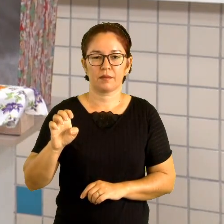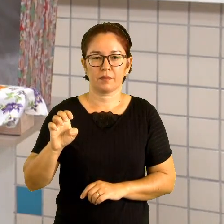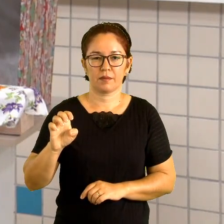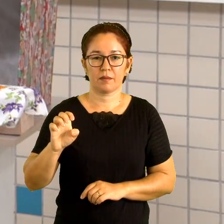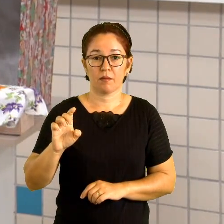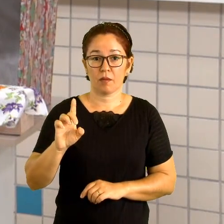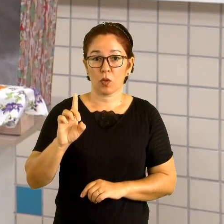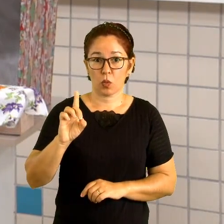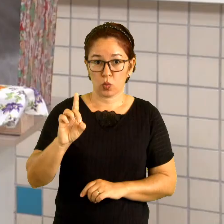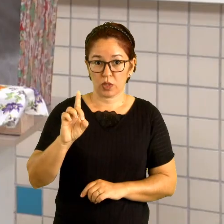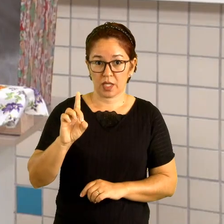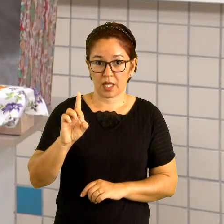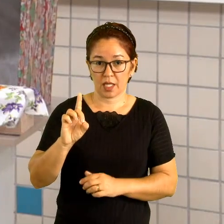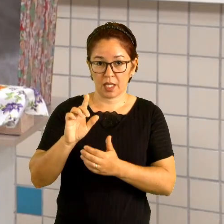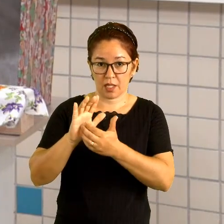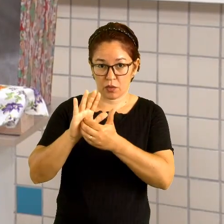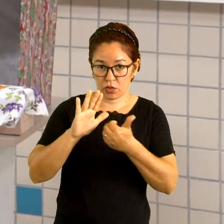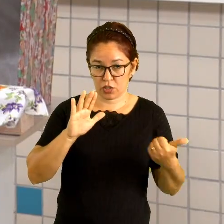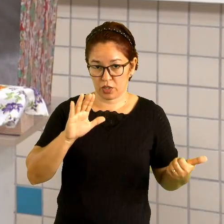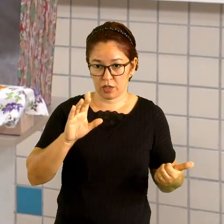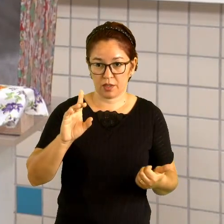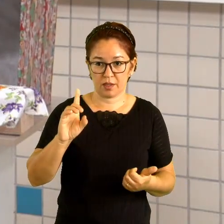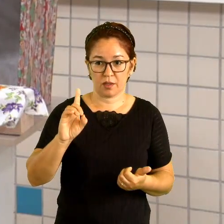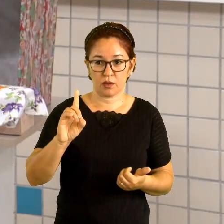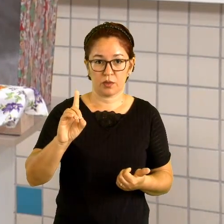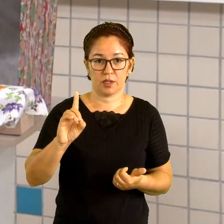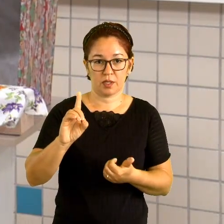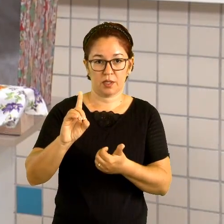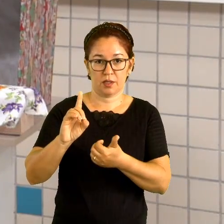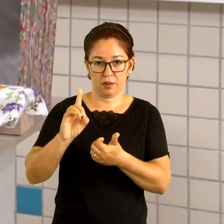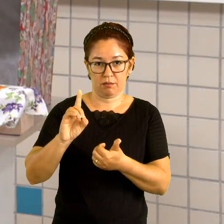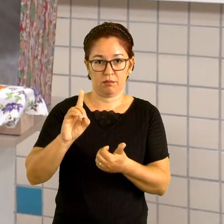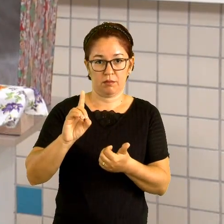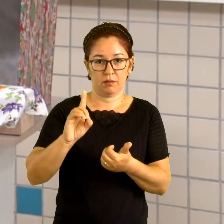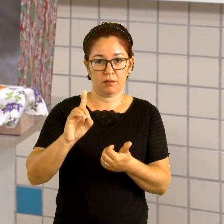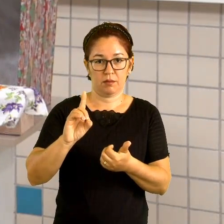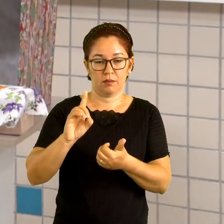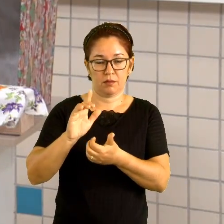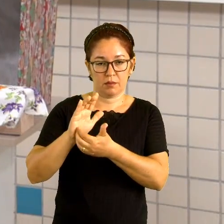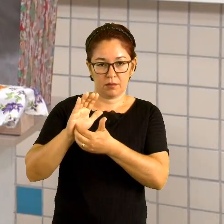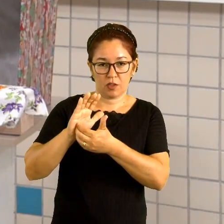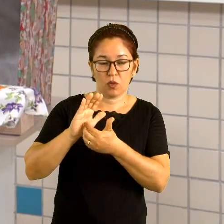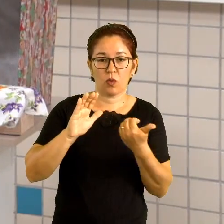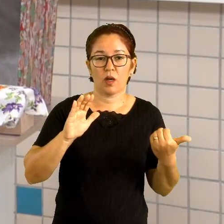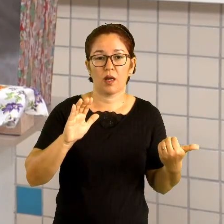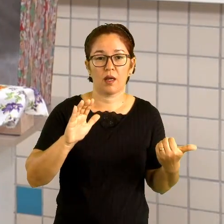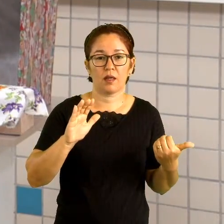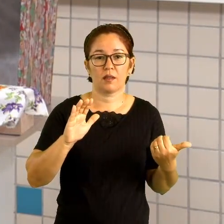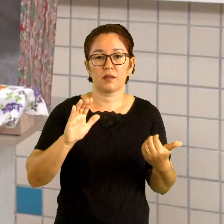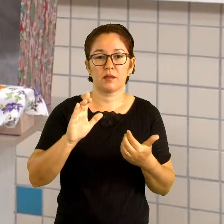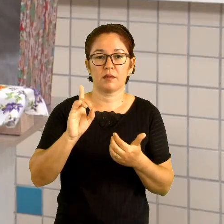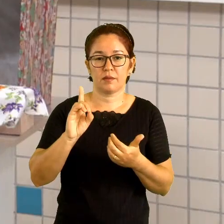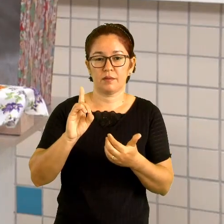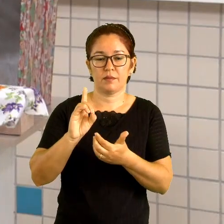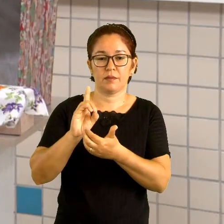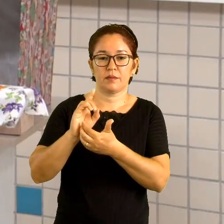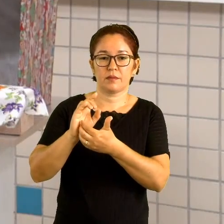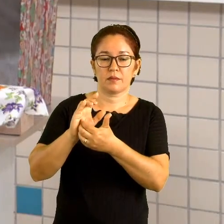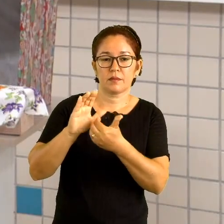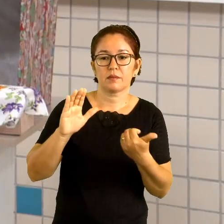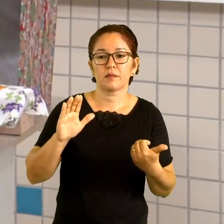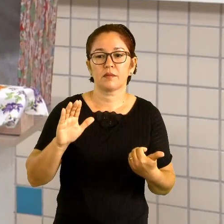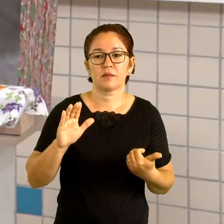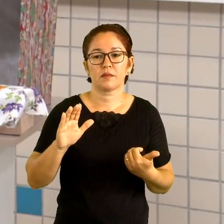letra da primeira sílaba, que é da sílaba inicial, vamos ver que palavra